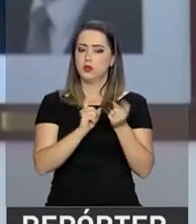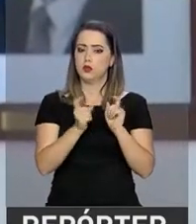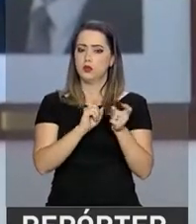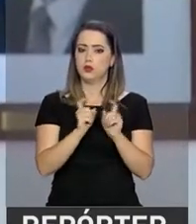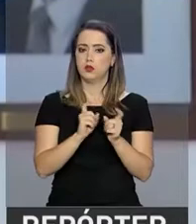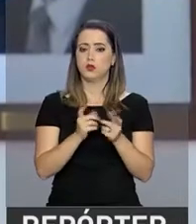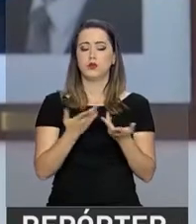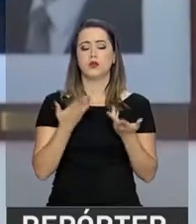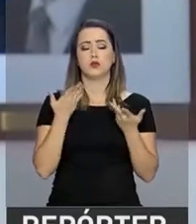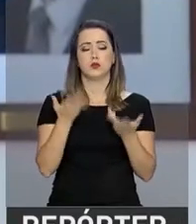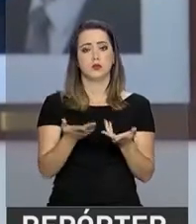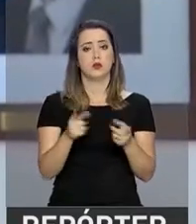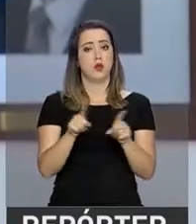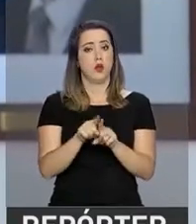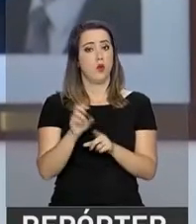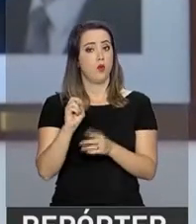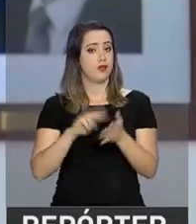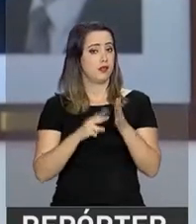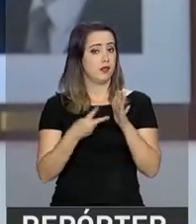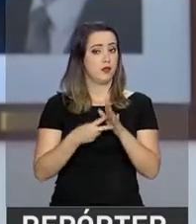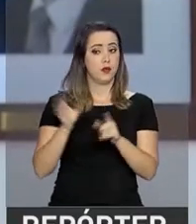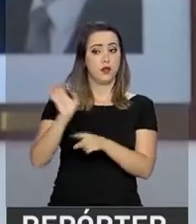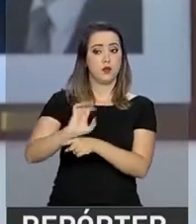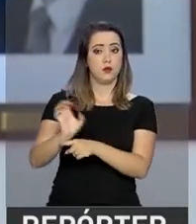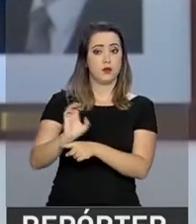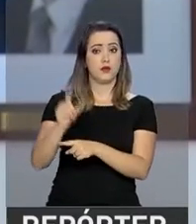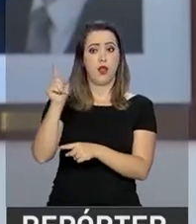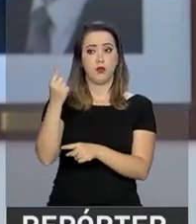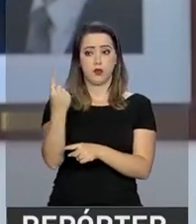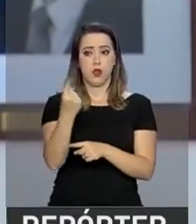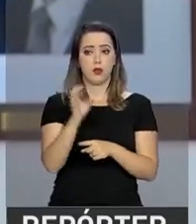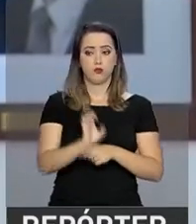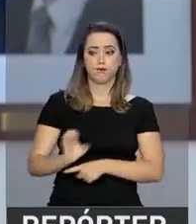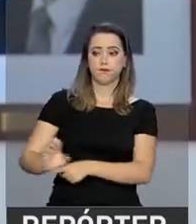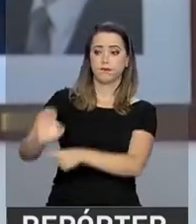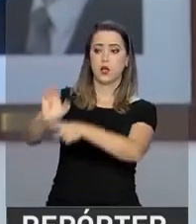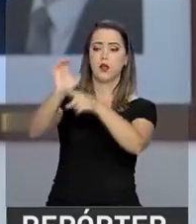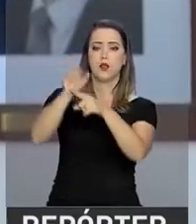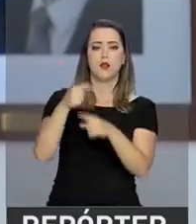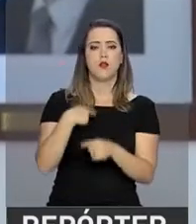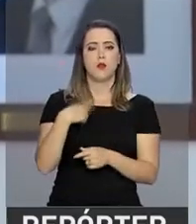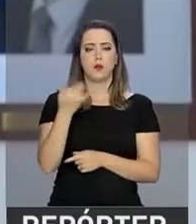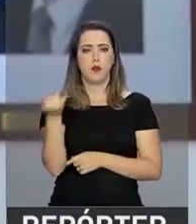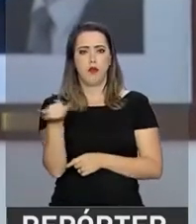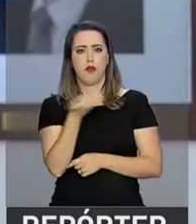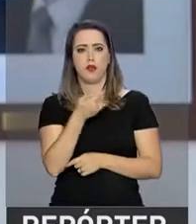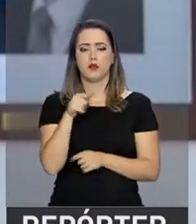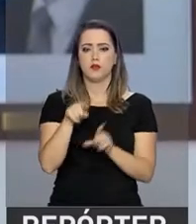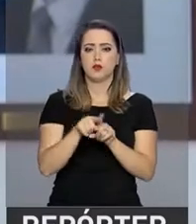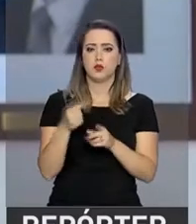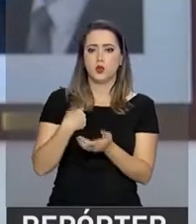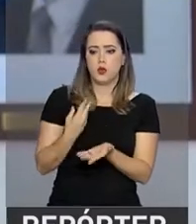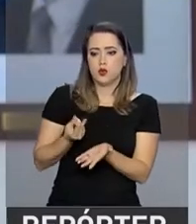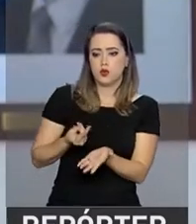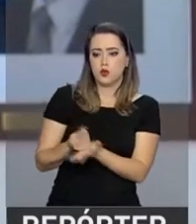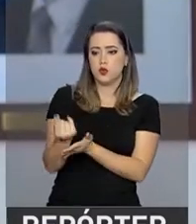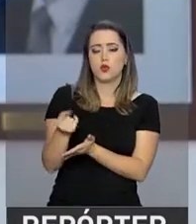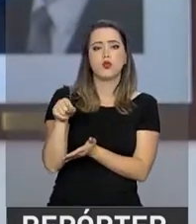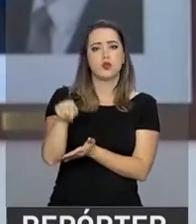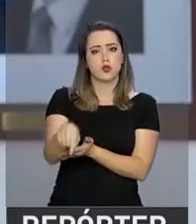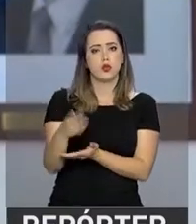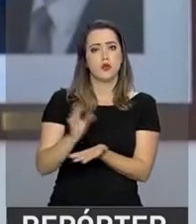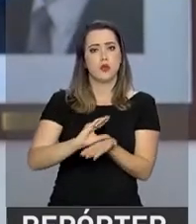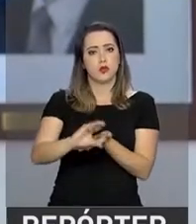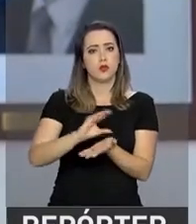os estados. Ou seja, os estados vão passar a ter que, em troca do dinheiro que nós vamos colocar à disposição, sobretudo